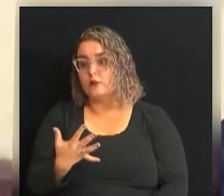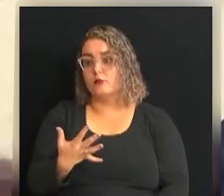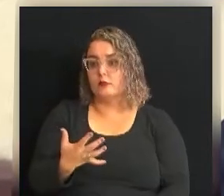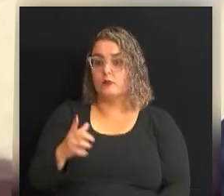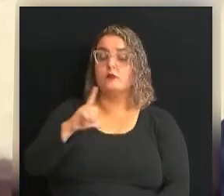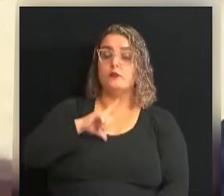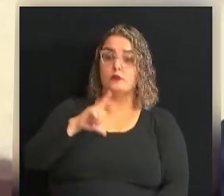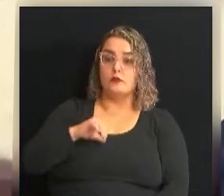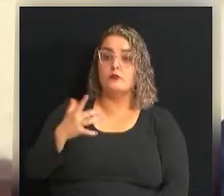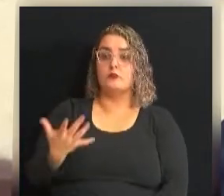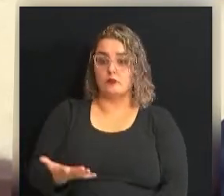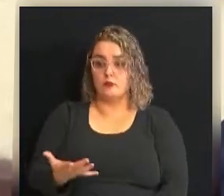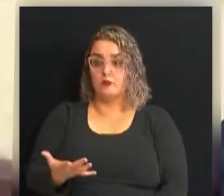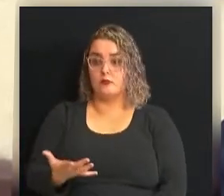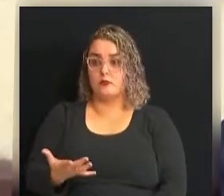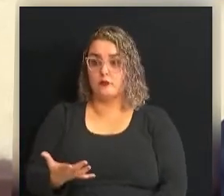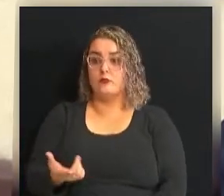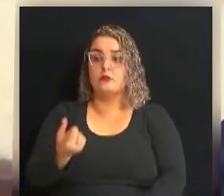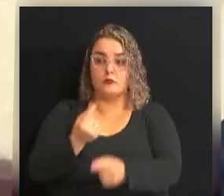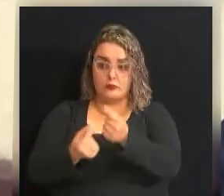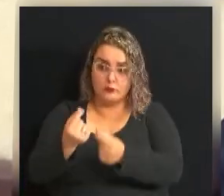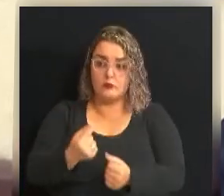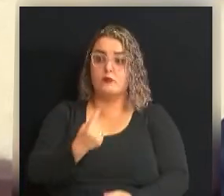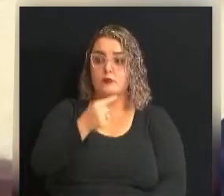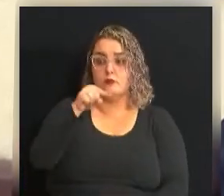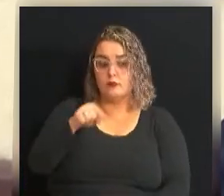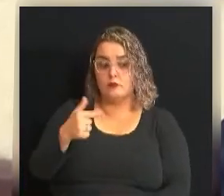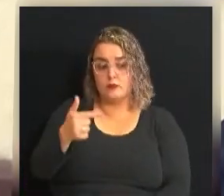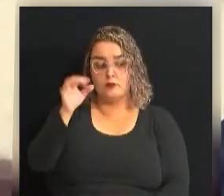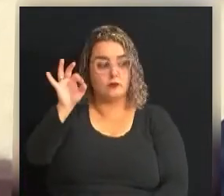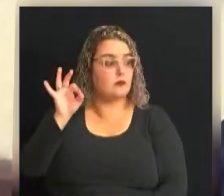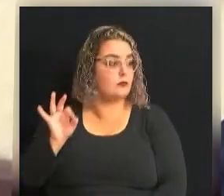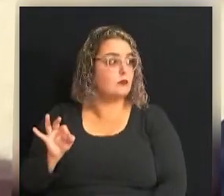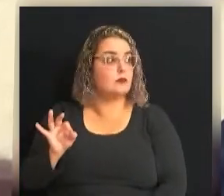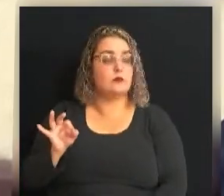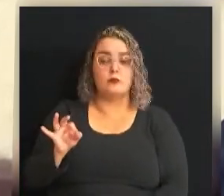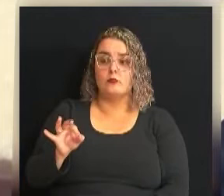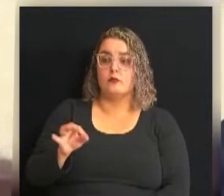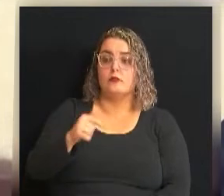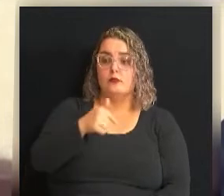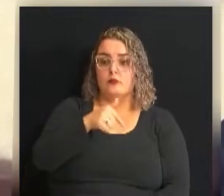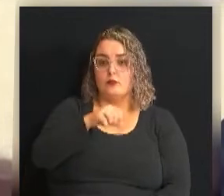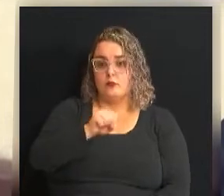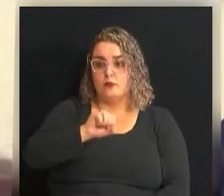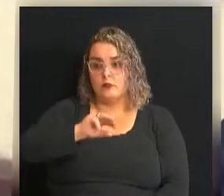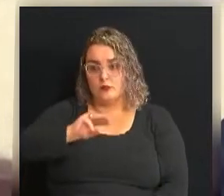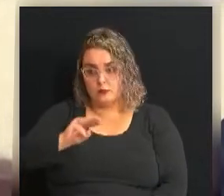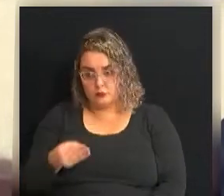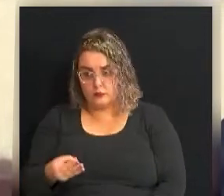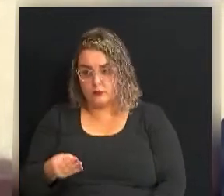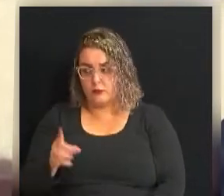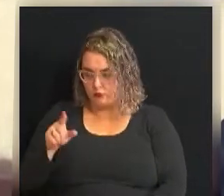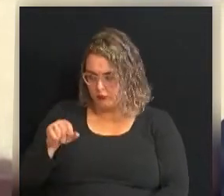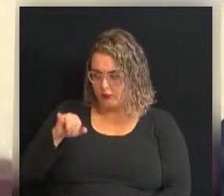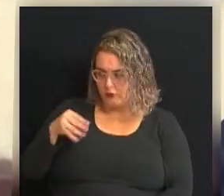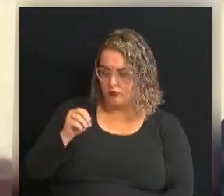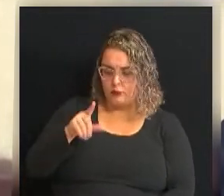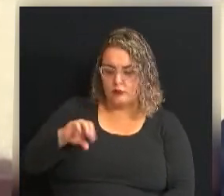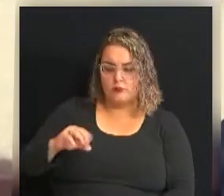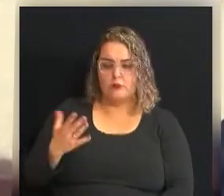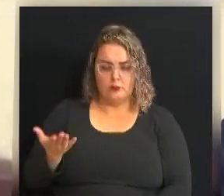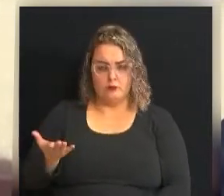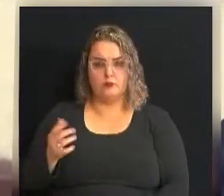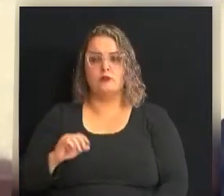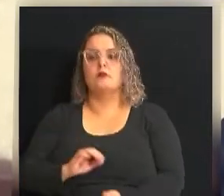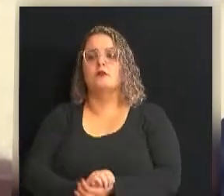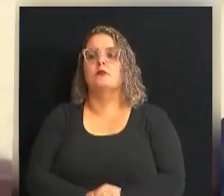quanto é que será esse esse valor de um ponto dois por cento em torno de 78 milhões né